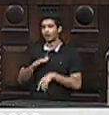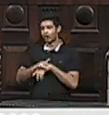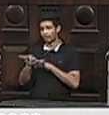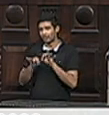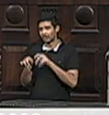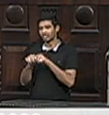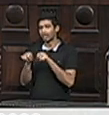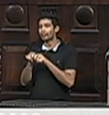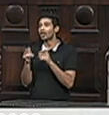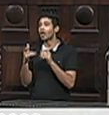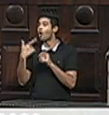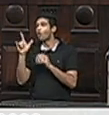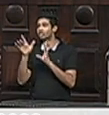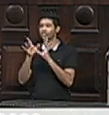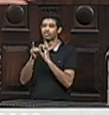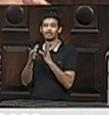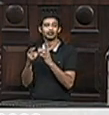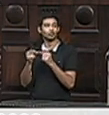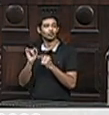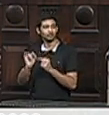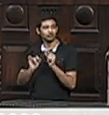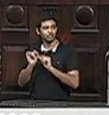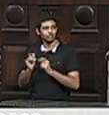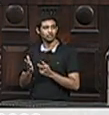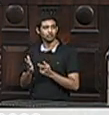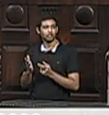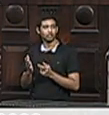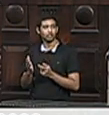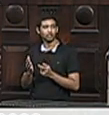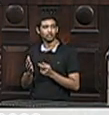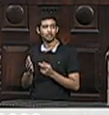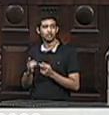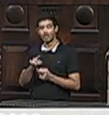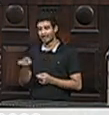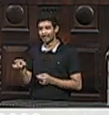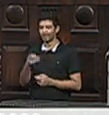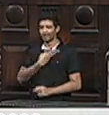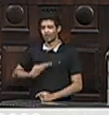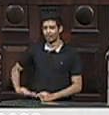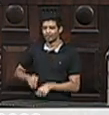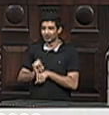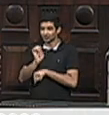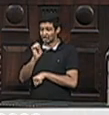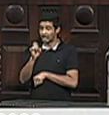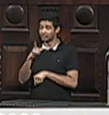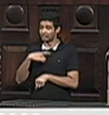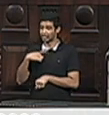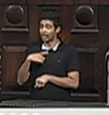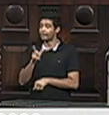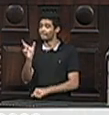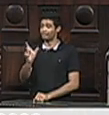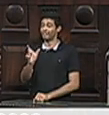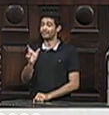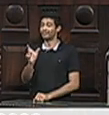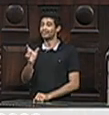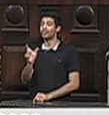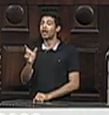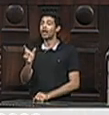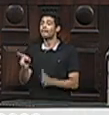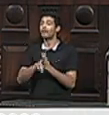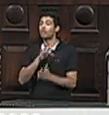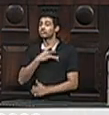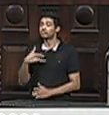pesquisa, focada em pesquisa sobre a realidade dos trabalhadores, índice de custo de vida, variação